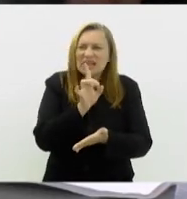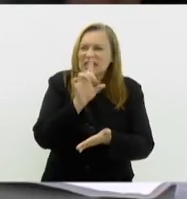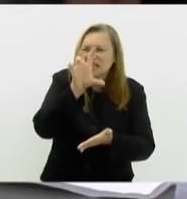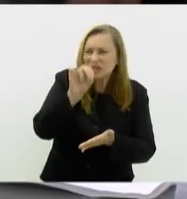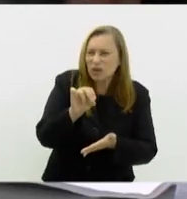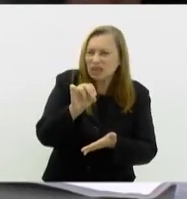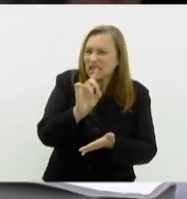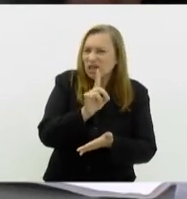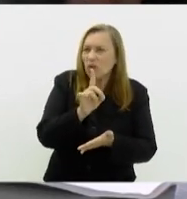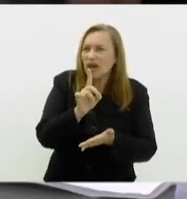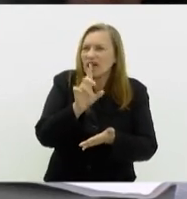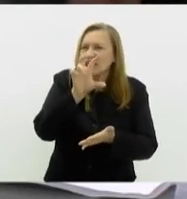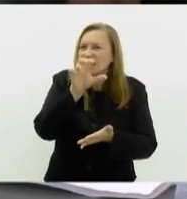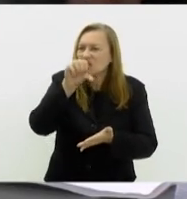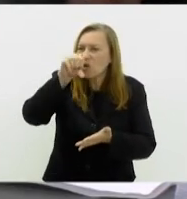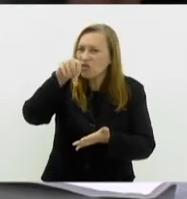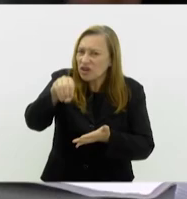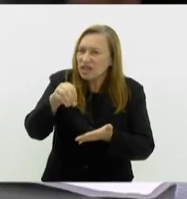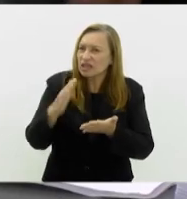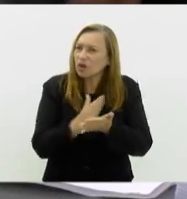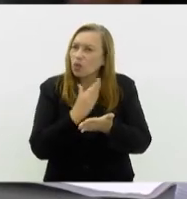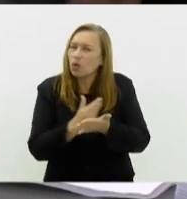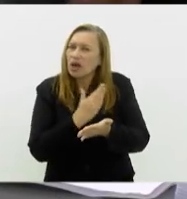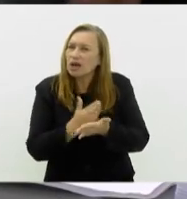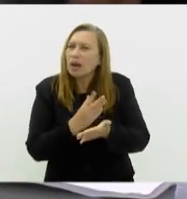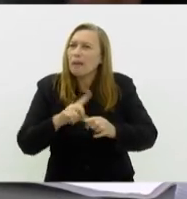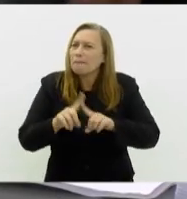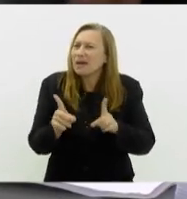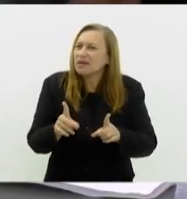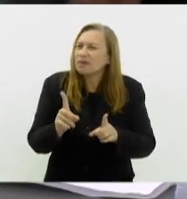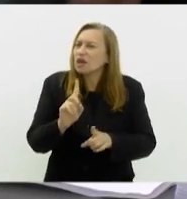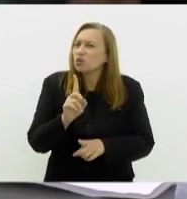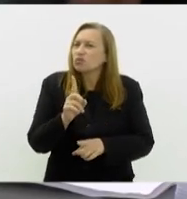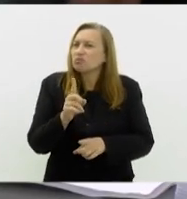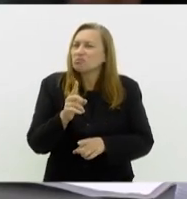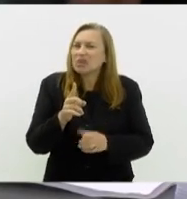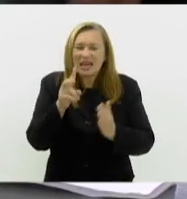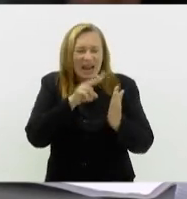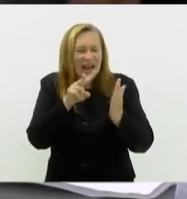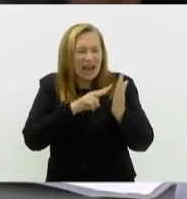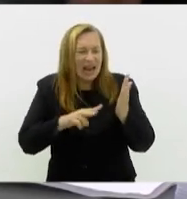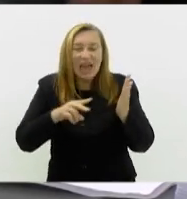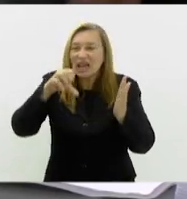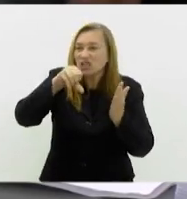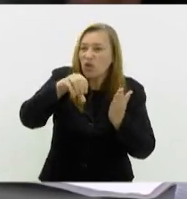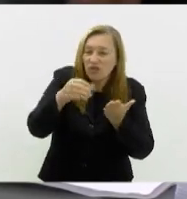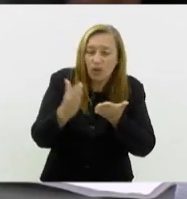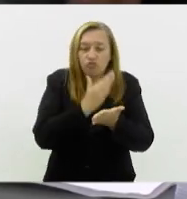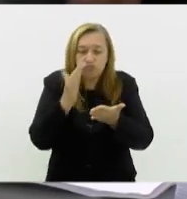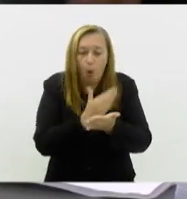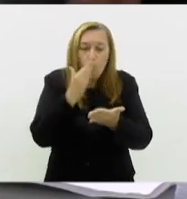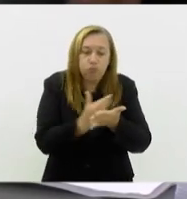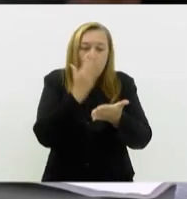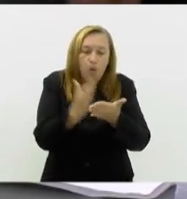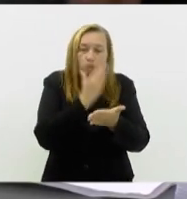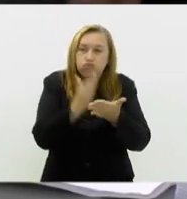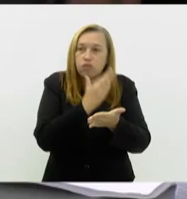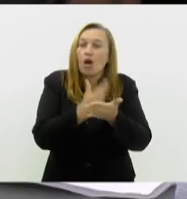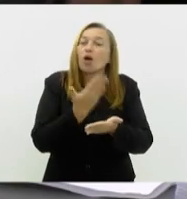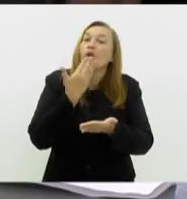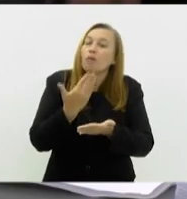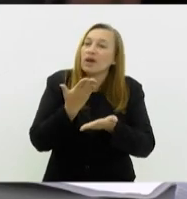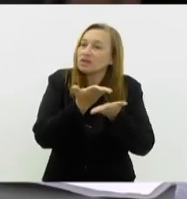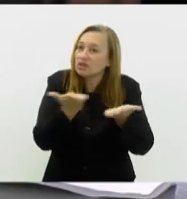90 vossa excelência inclusive falou são 90 Mas para que eu não tenha que ler as 90 páginas eu peço a vossas